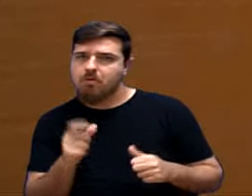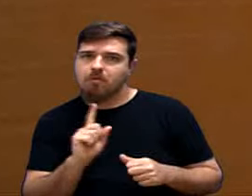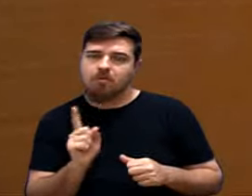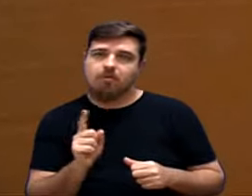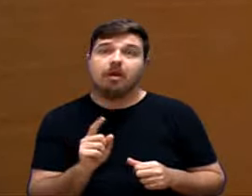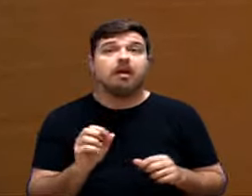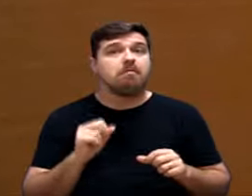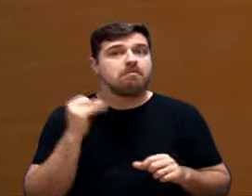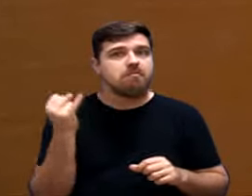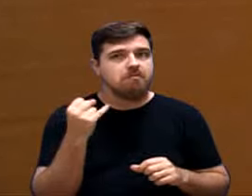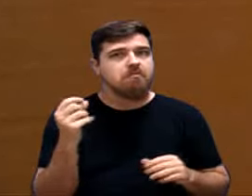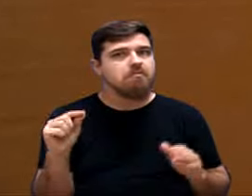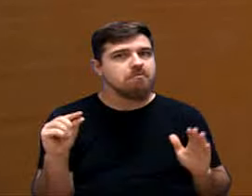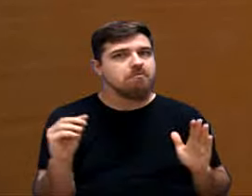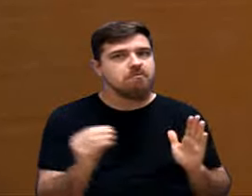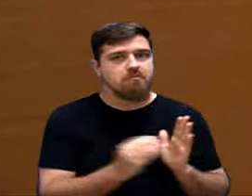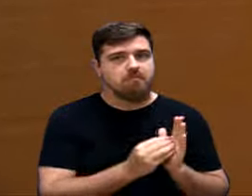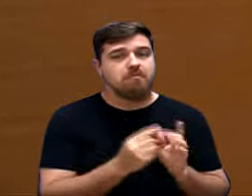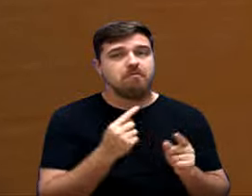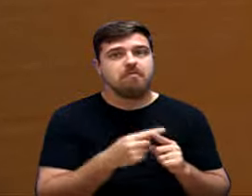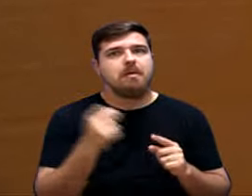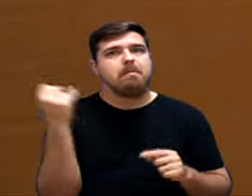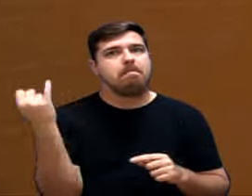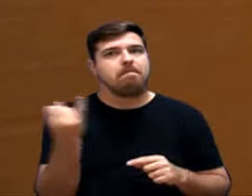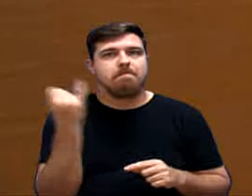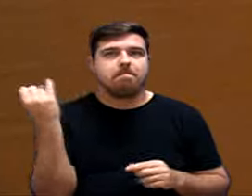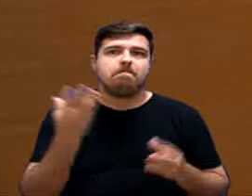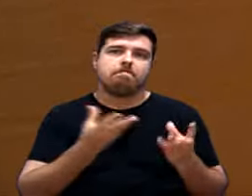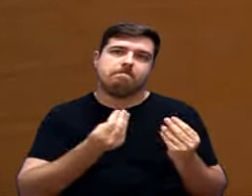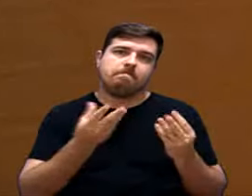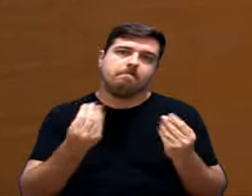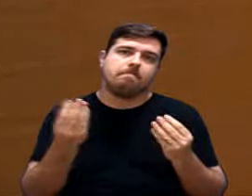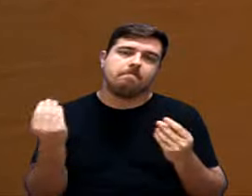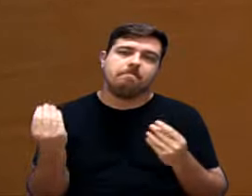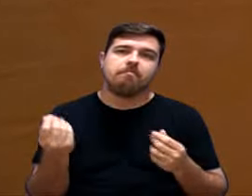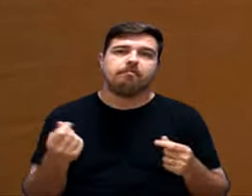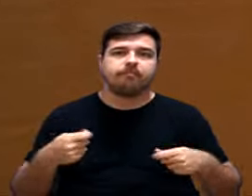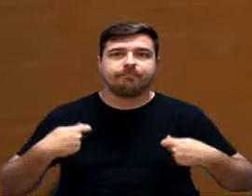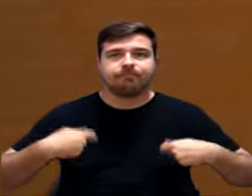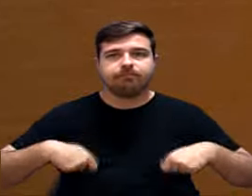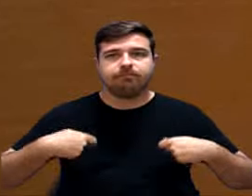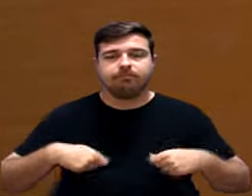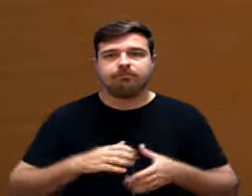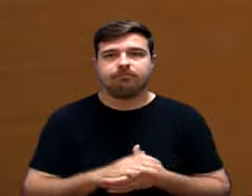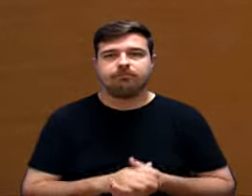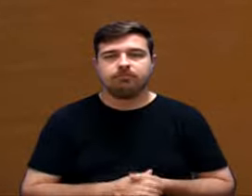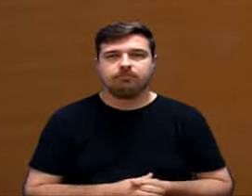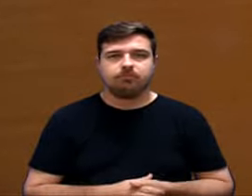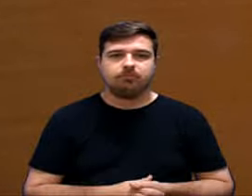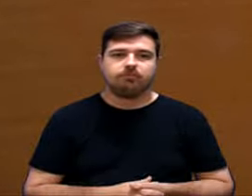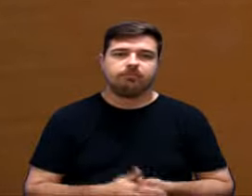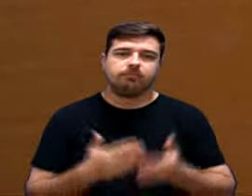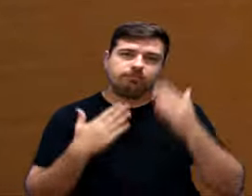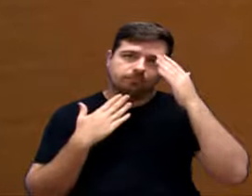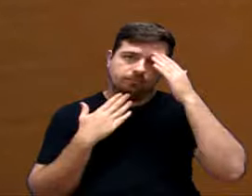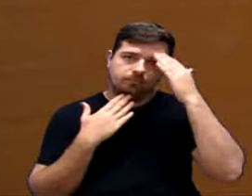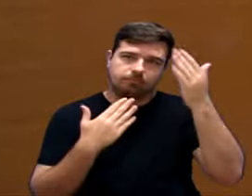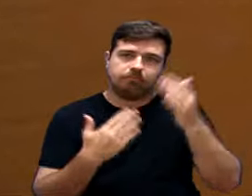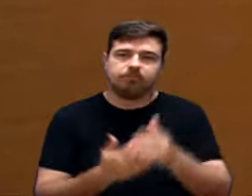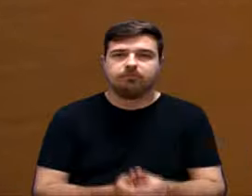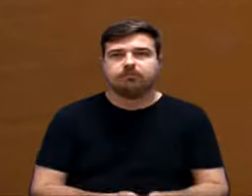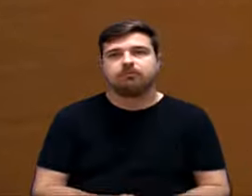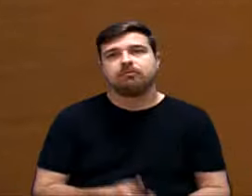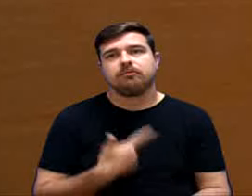pontuar porque dá uma dimensão da importância que ele é no contexto ambiental da cidade de Sorocaba CL CL Obrigado João o